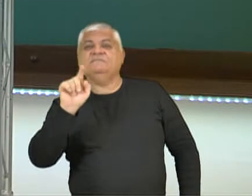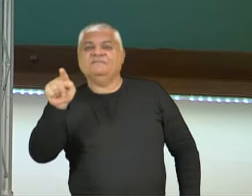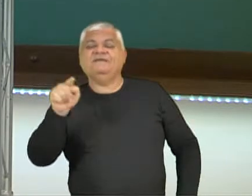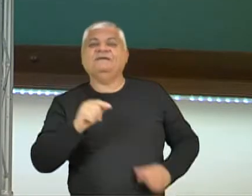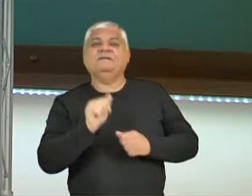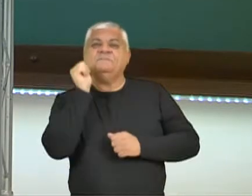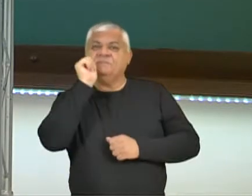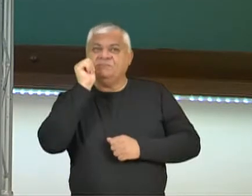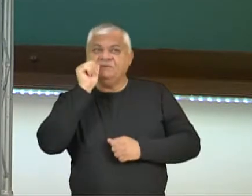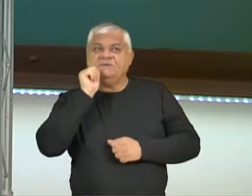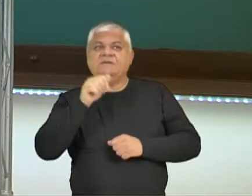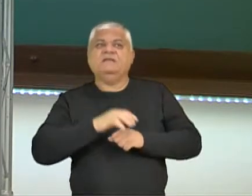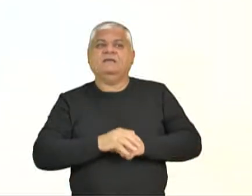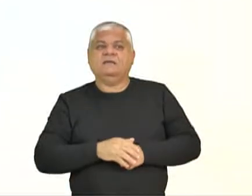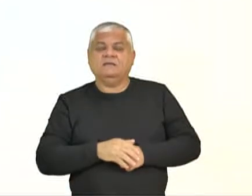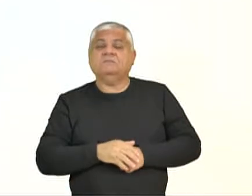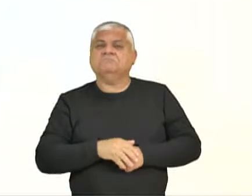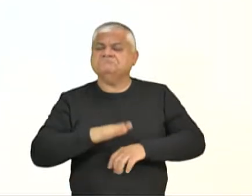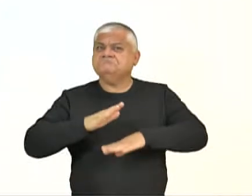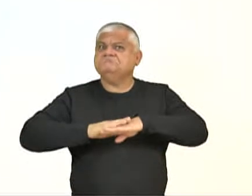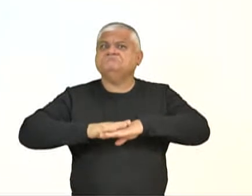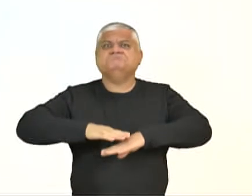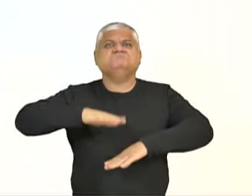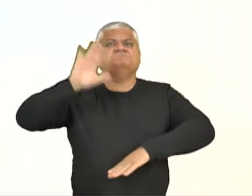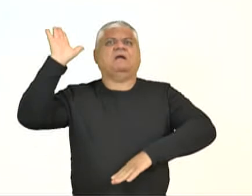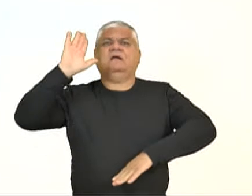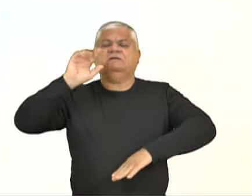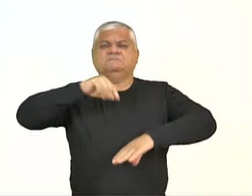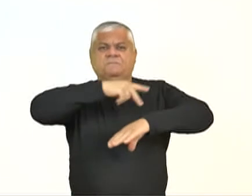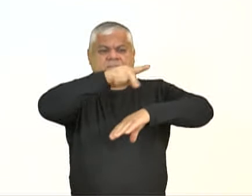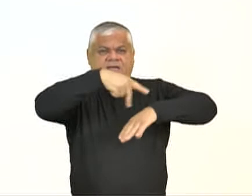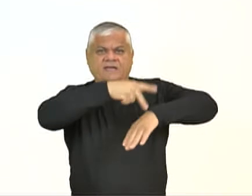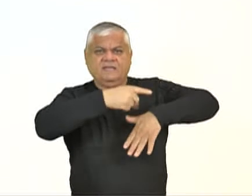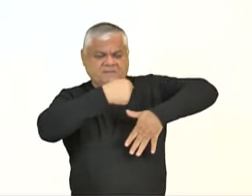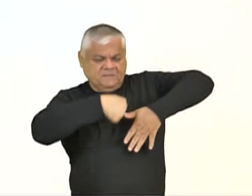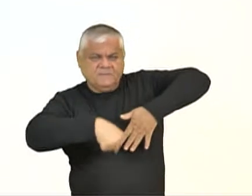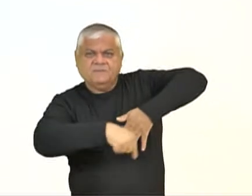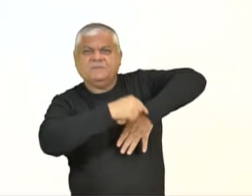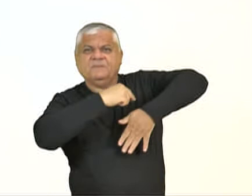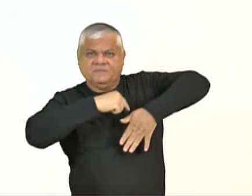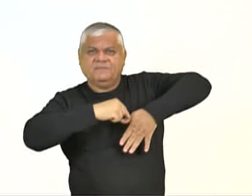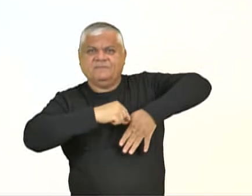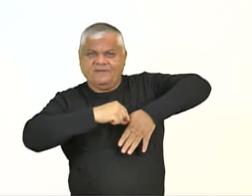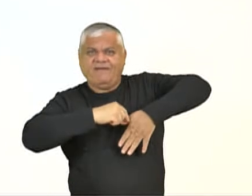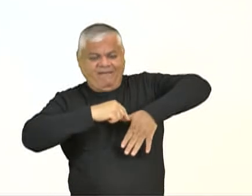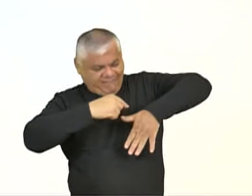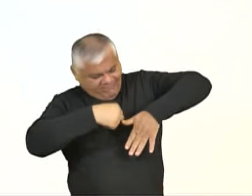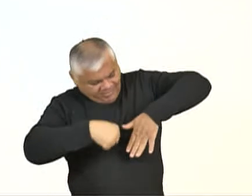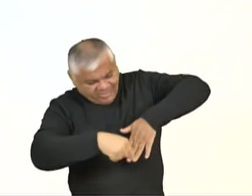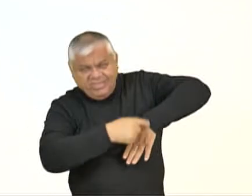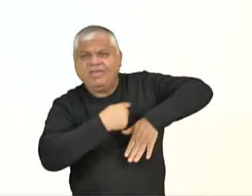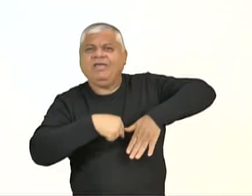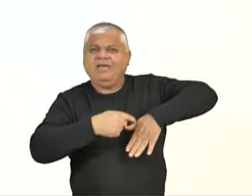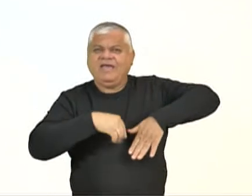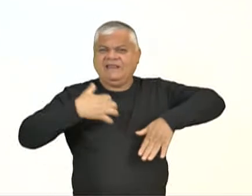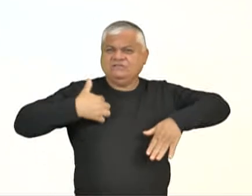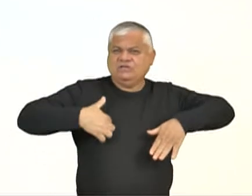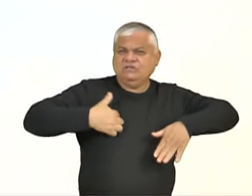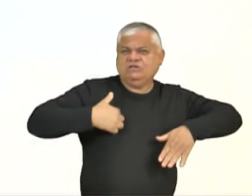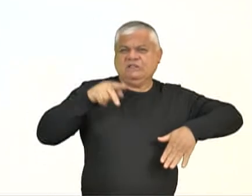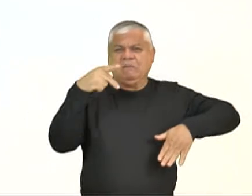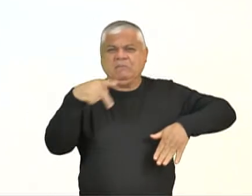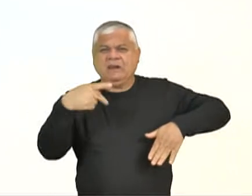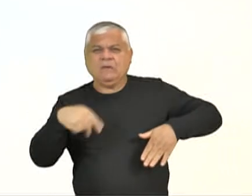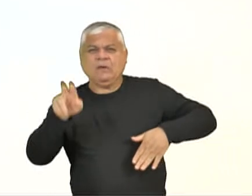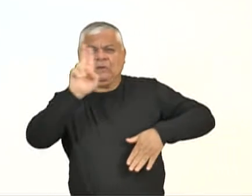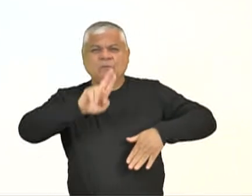né? É a pintora que mais se destaca entre os países sul-americanos. Olha lá, ó. As duas